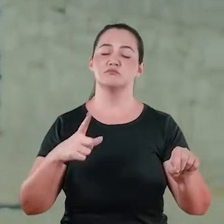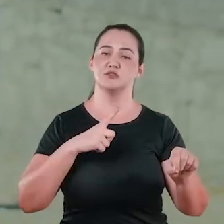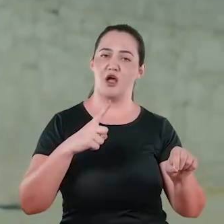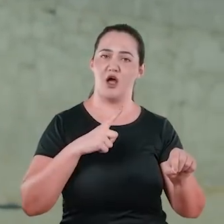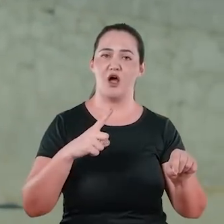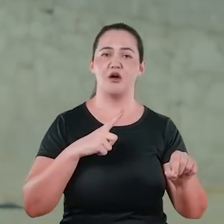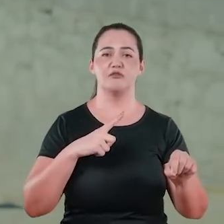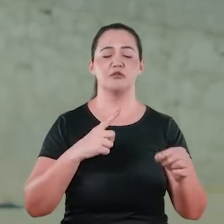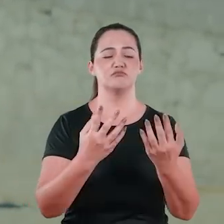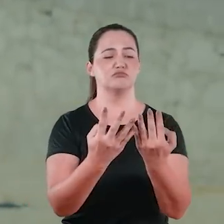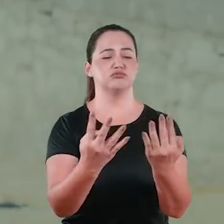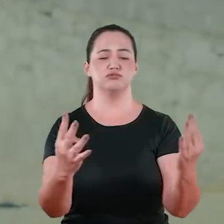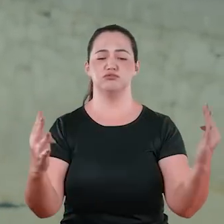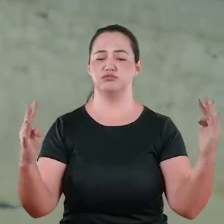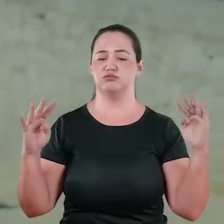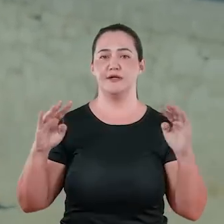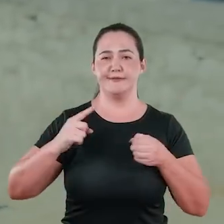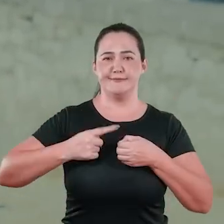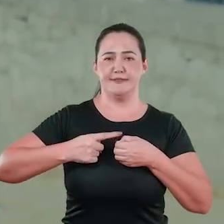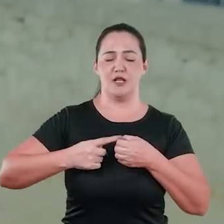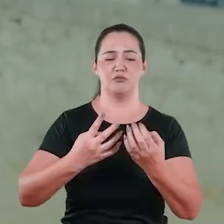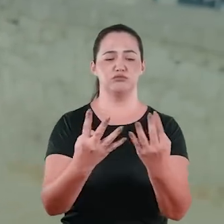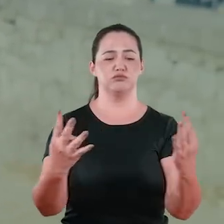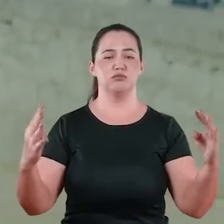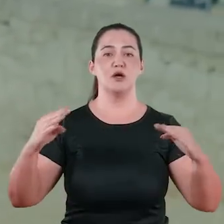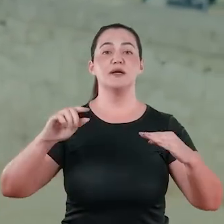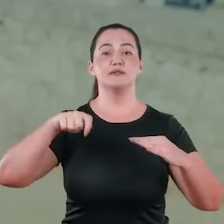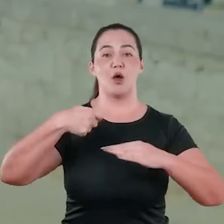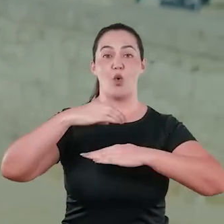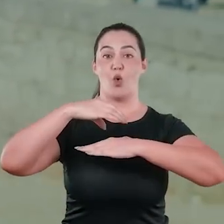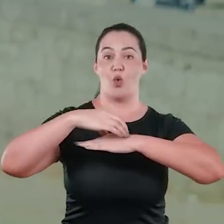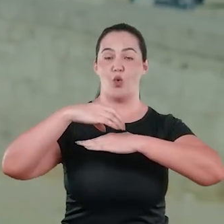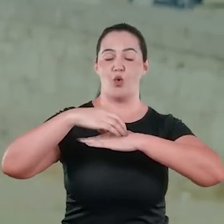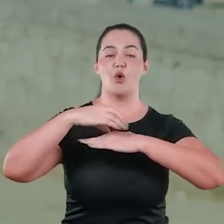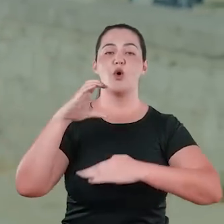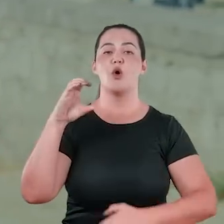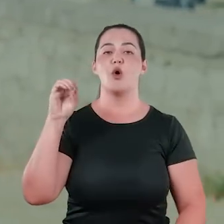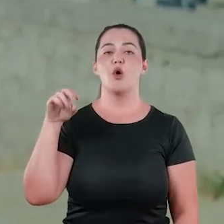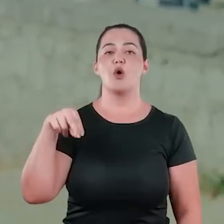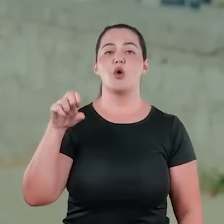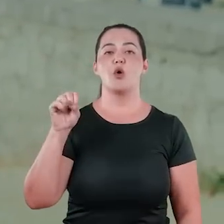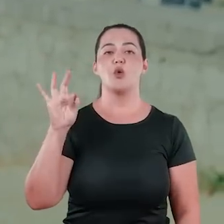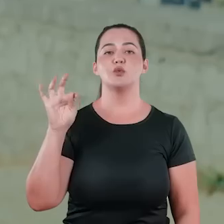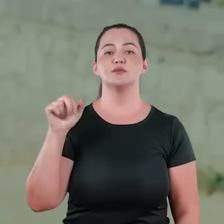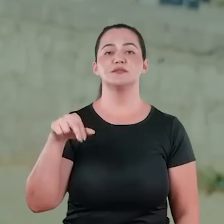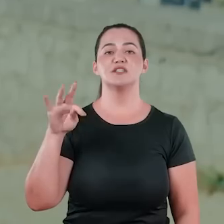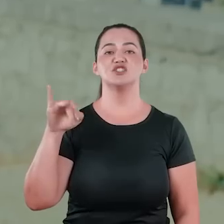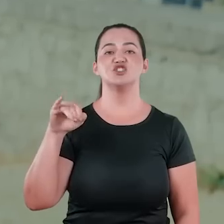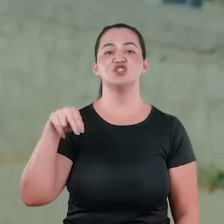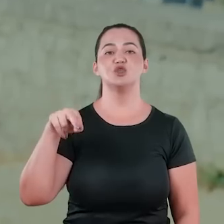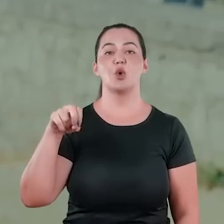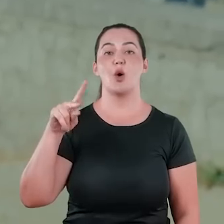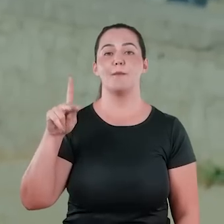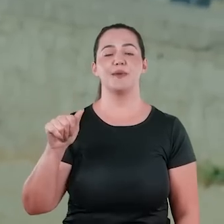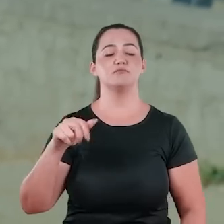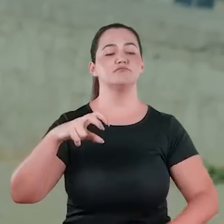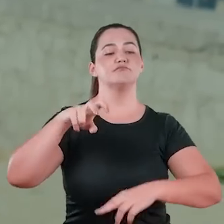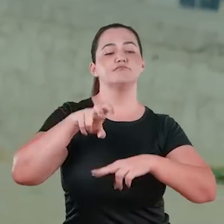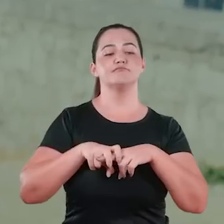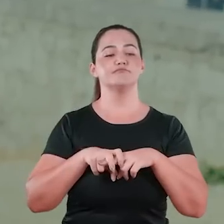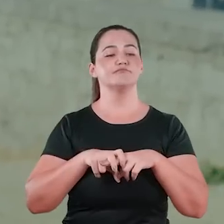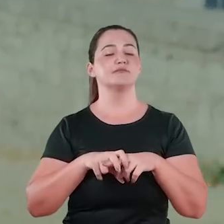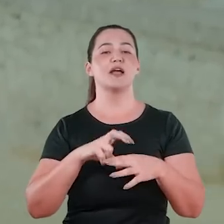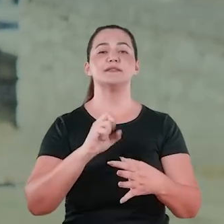estava bem protegido na sua cidade de Constantinopla, seguro de que nada poderia acontecer com ele, e vieram para cá